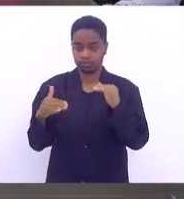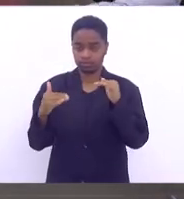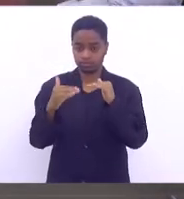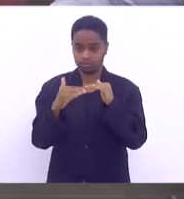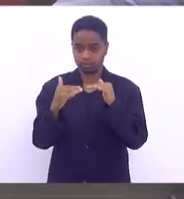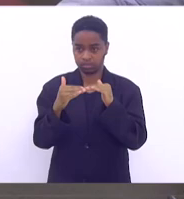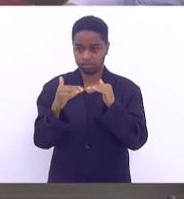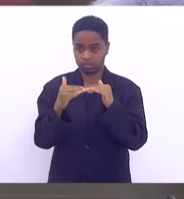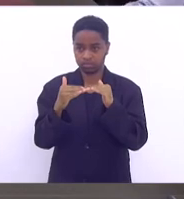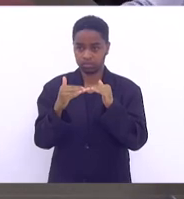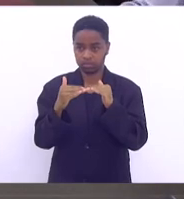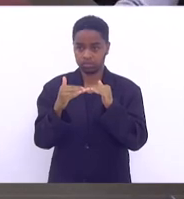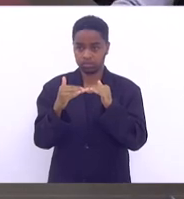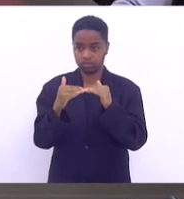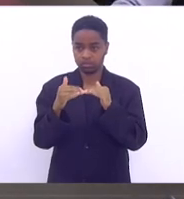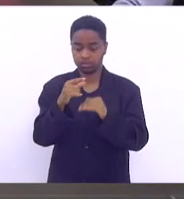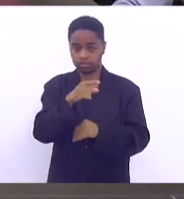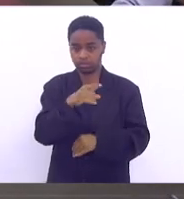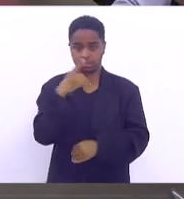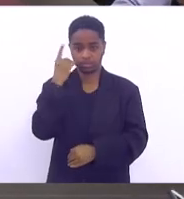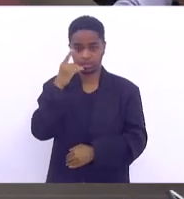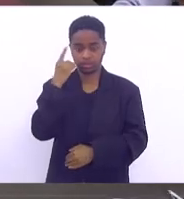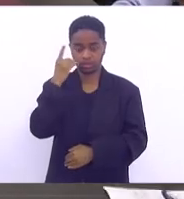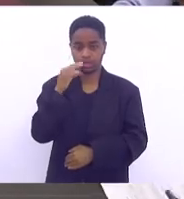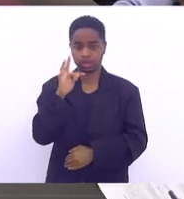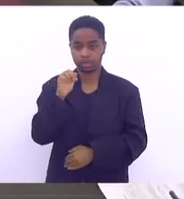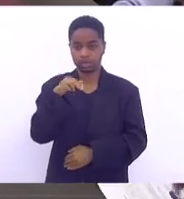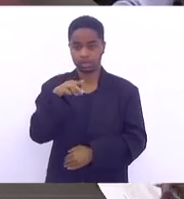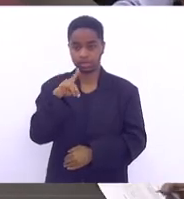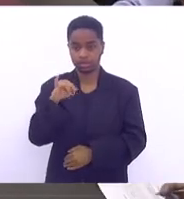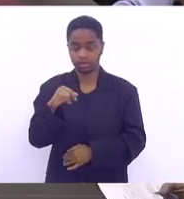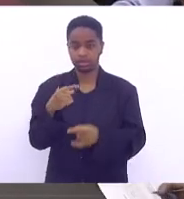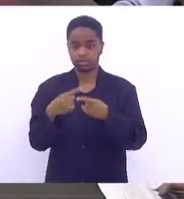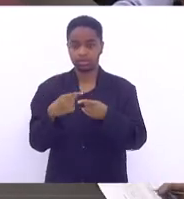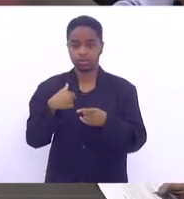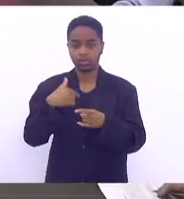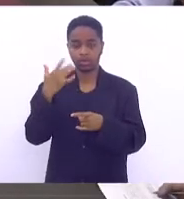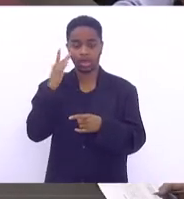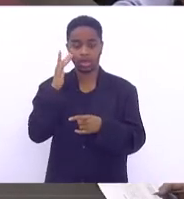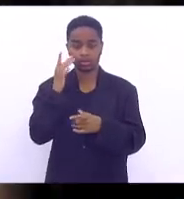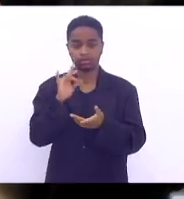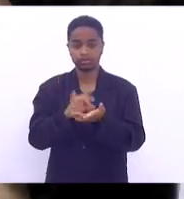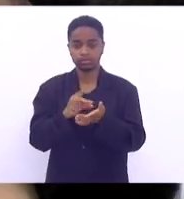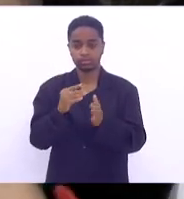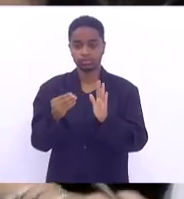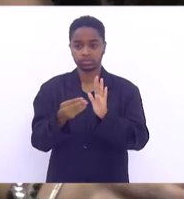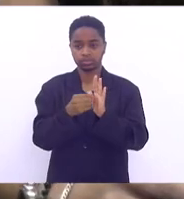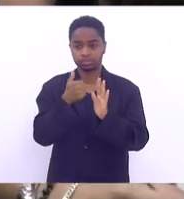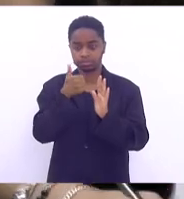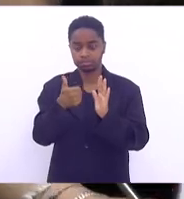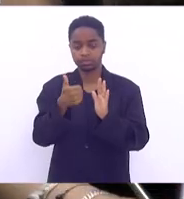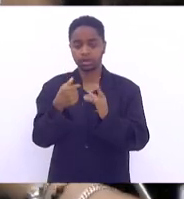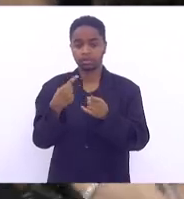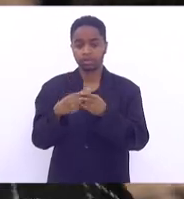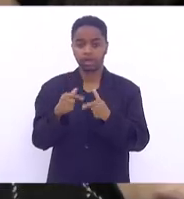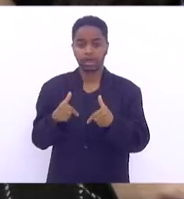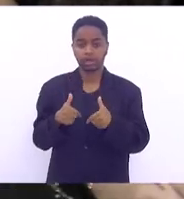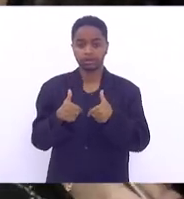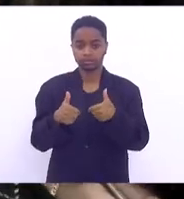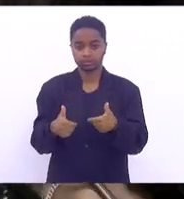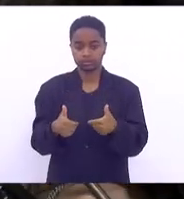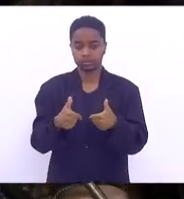favorável ao recurso do deputado Tandy, que eu acho que ele argumentou muito bem. Na verdade, a iniciativa dele é uma